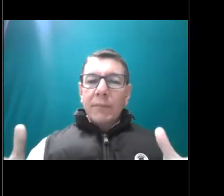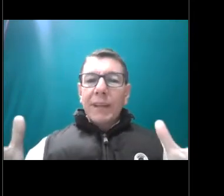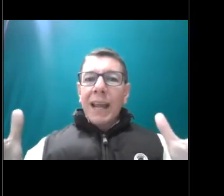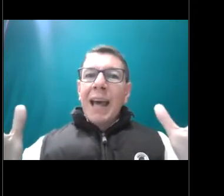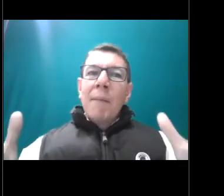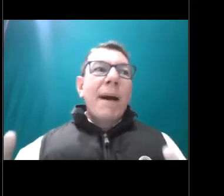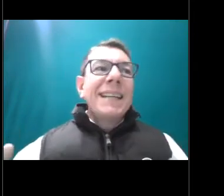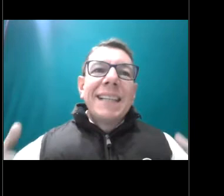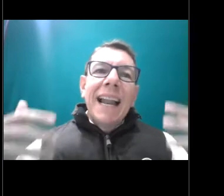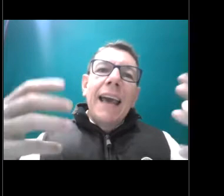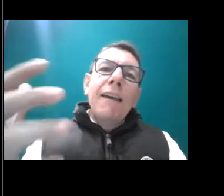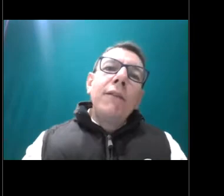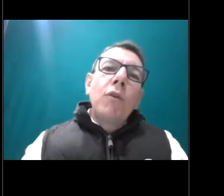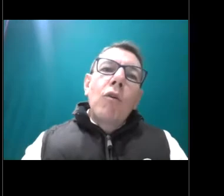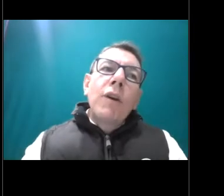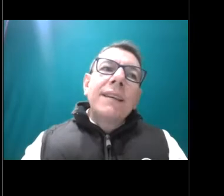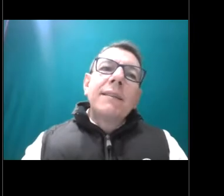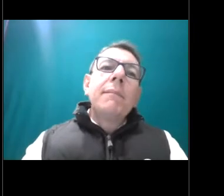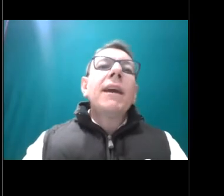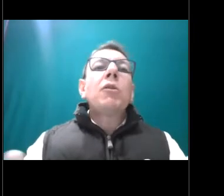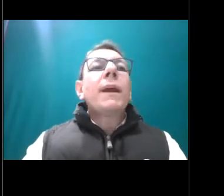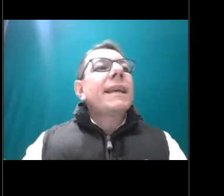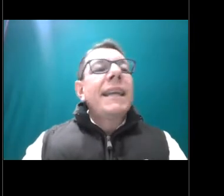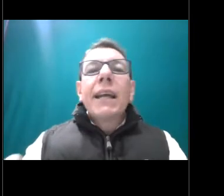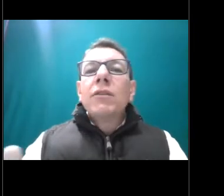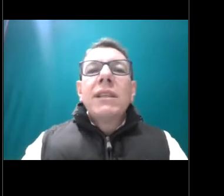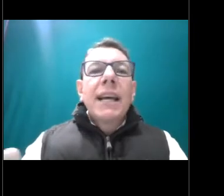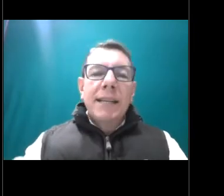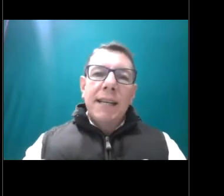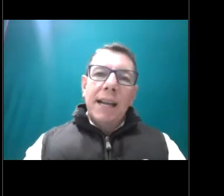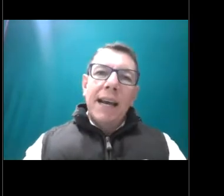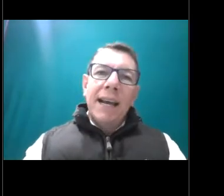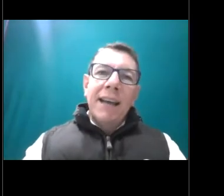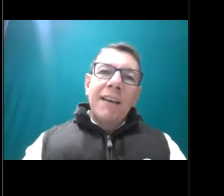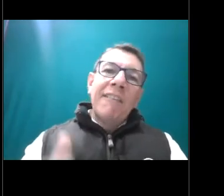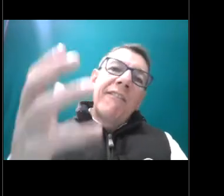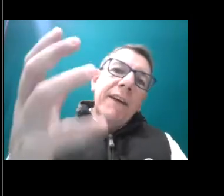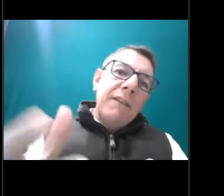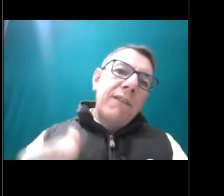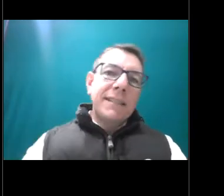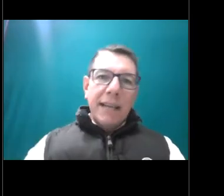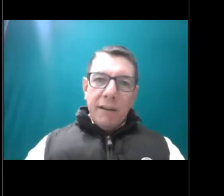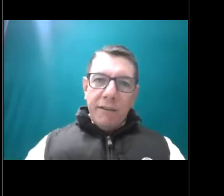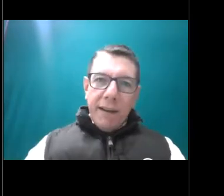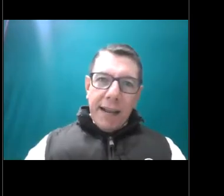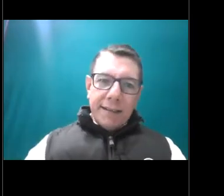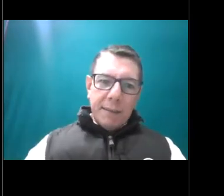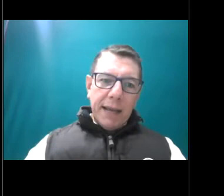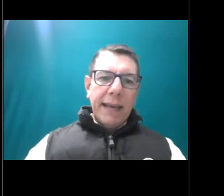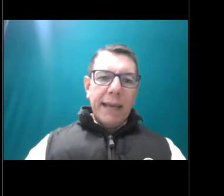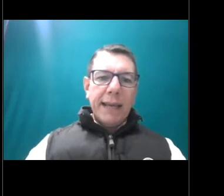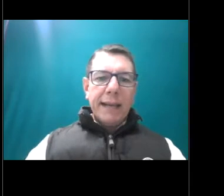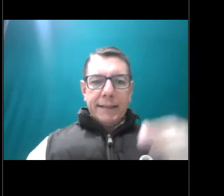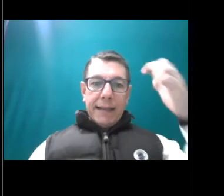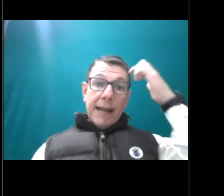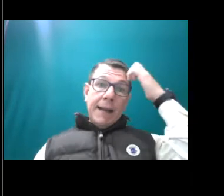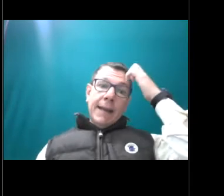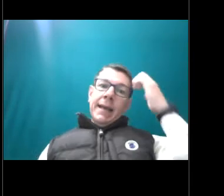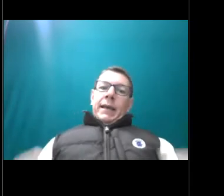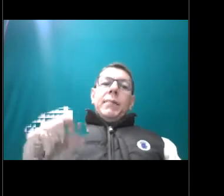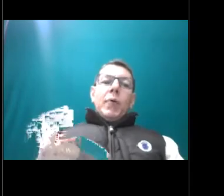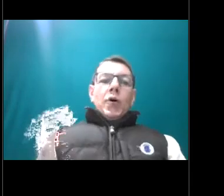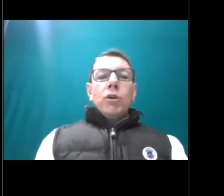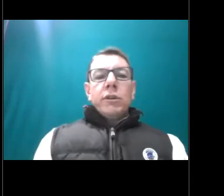material, mas levem o conhecimento para quem está no dia a dia lá, vai fazer a diferença para eles,